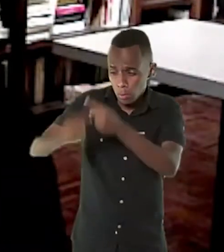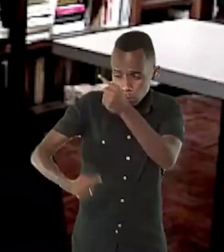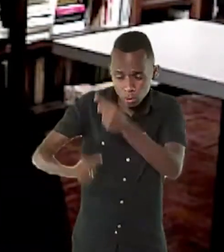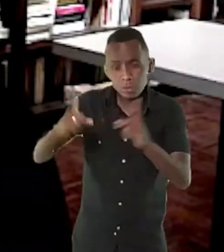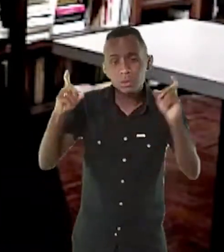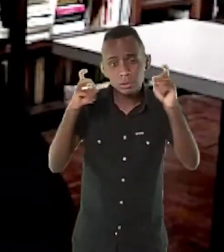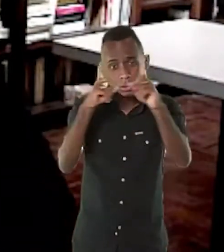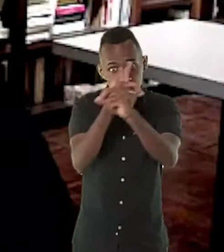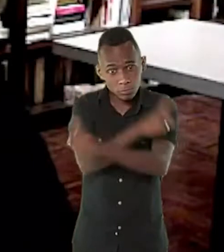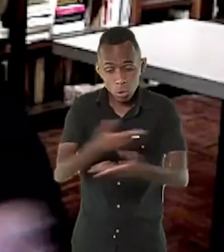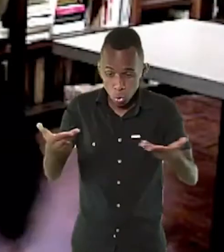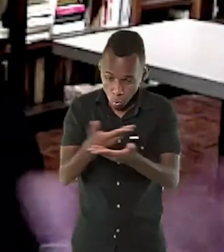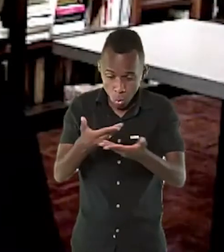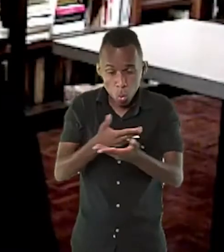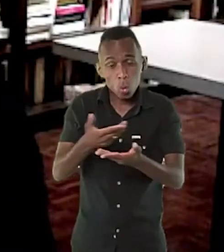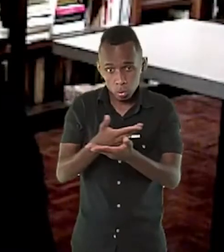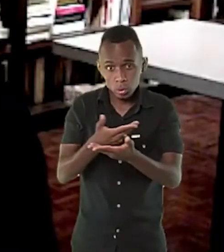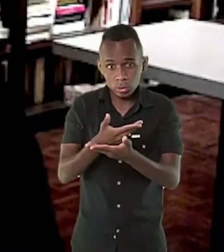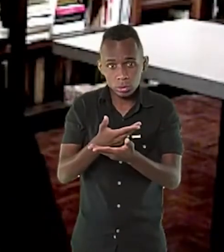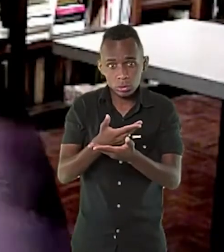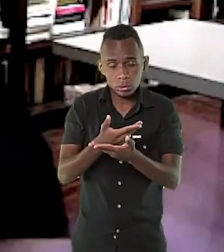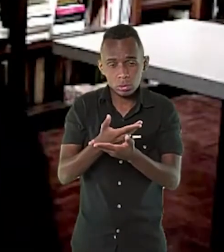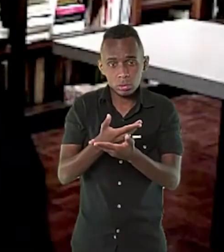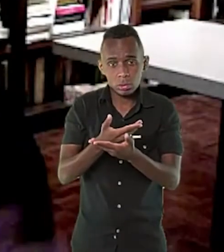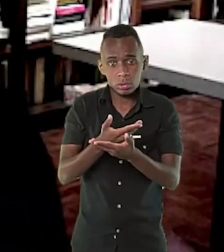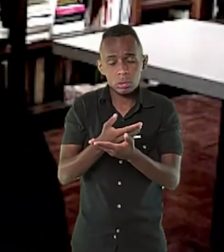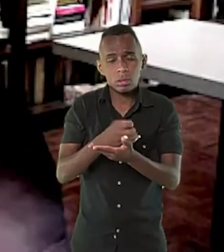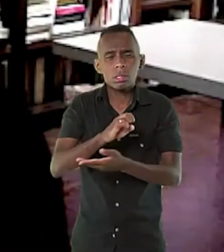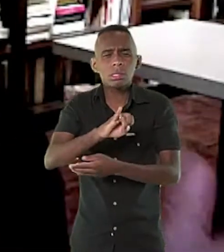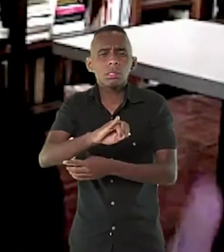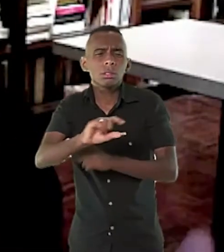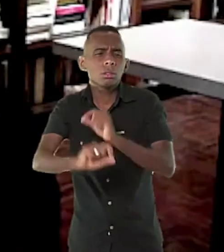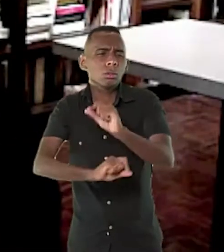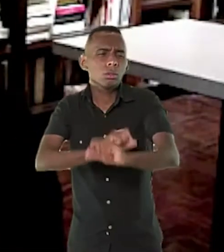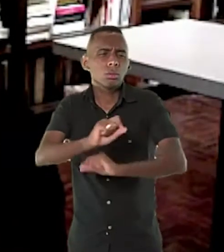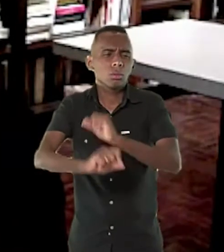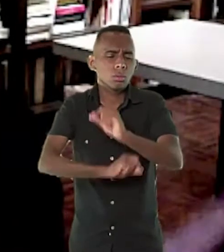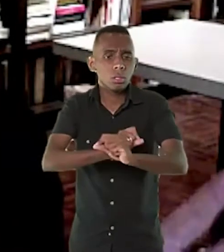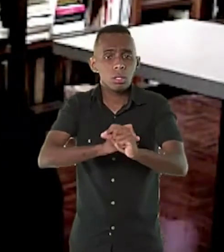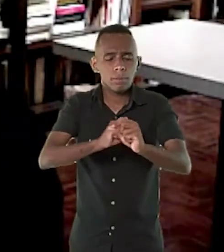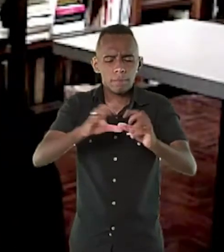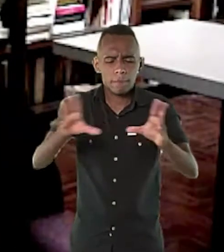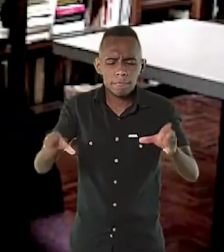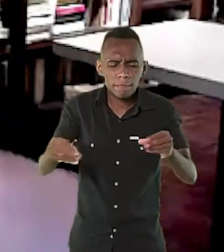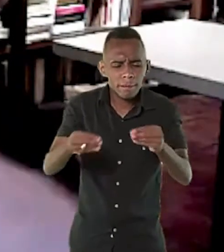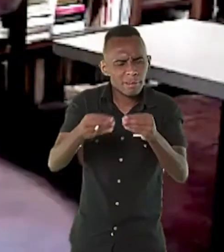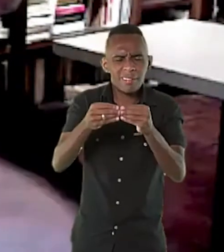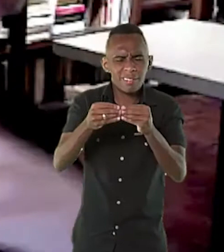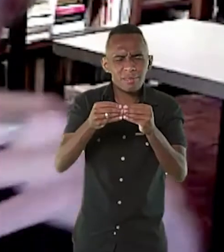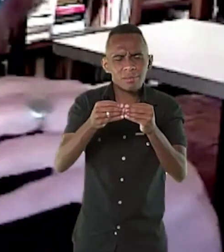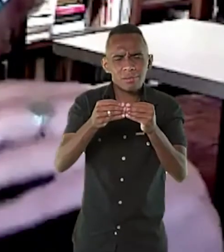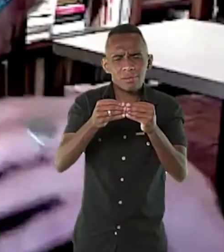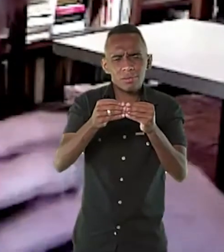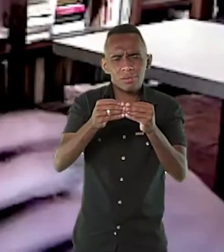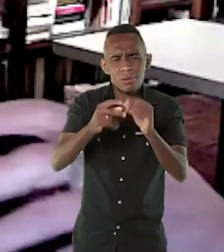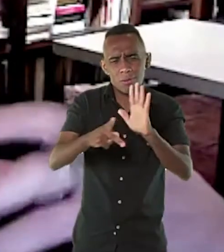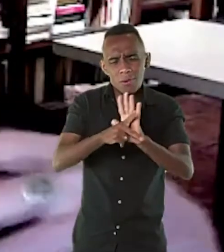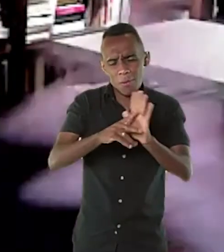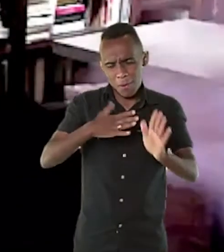nossa atualidade. Esse é um resumo muito pessoal